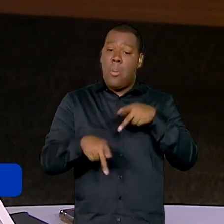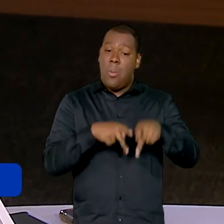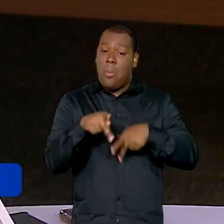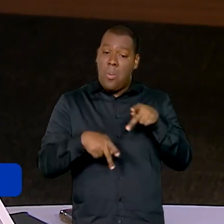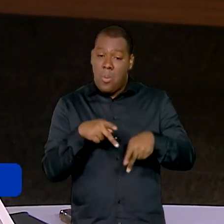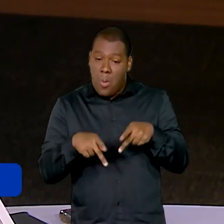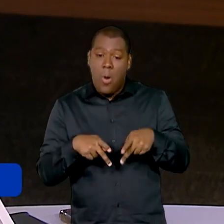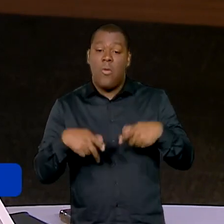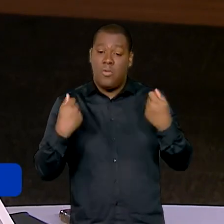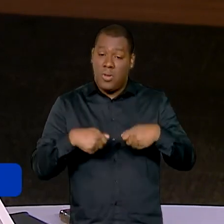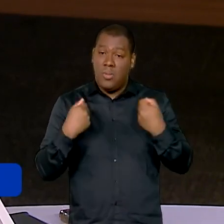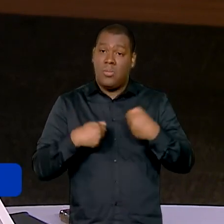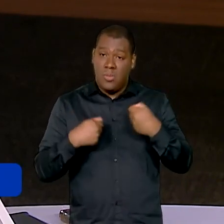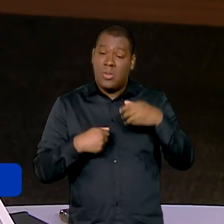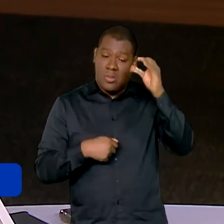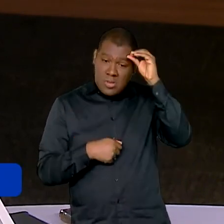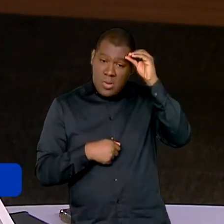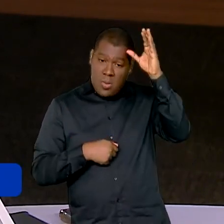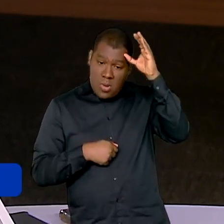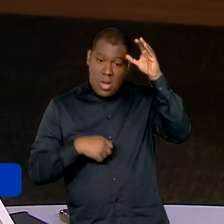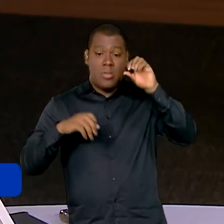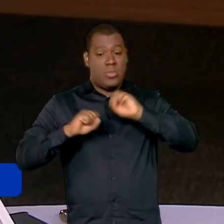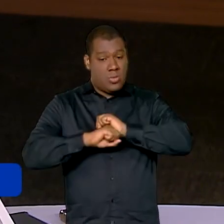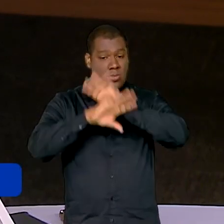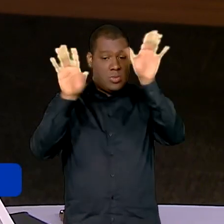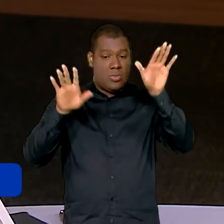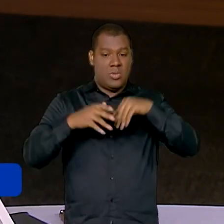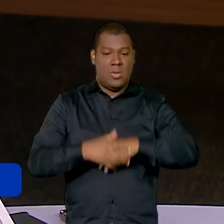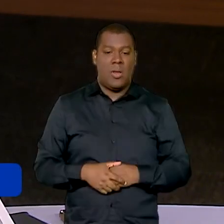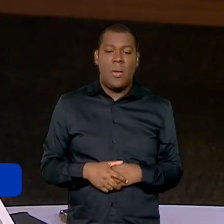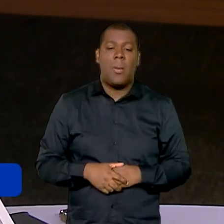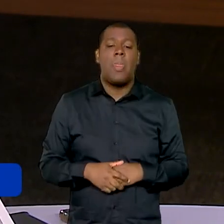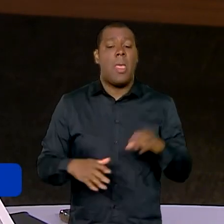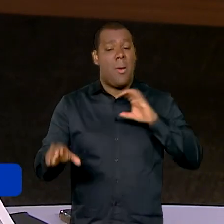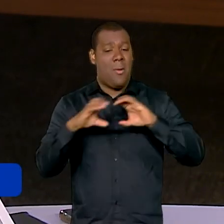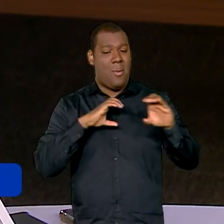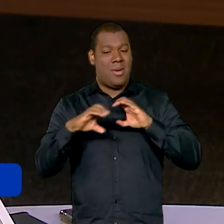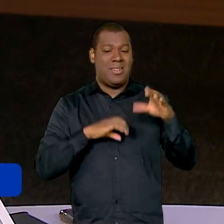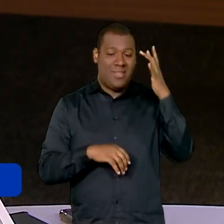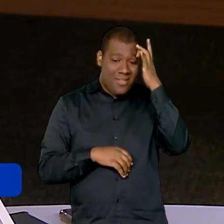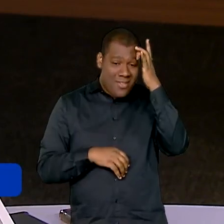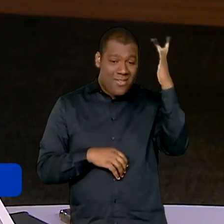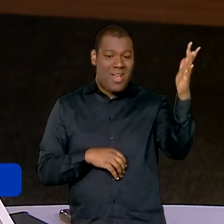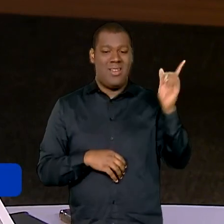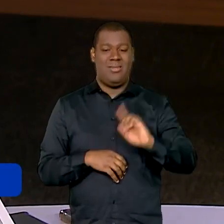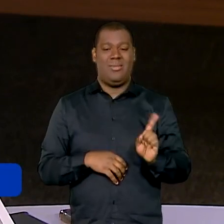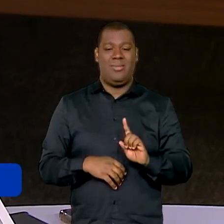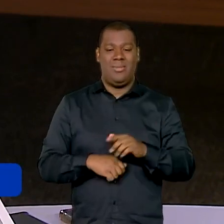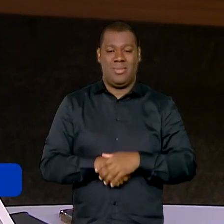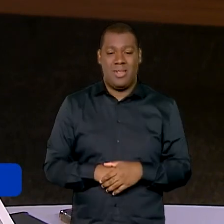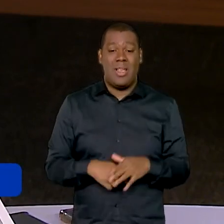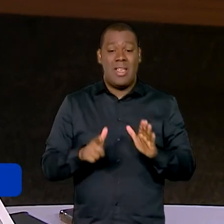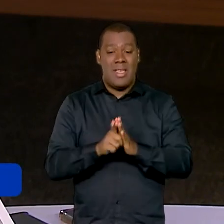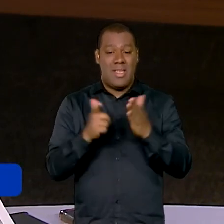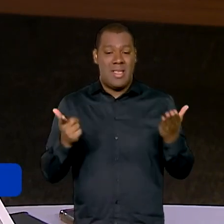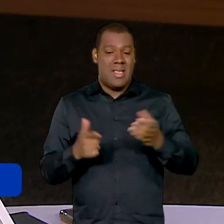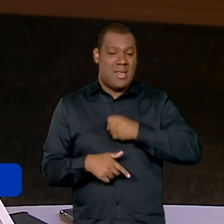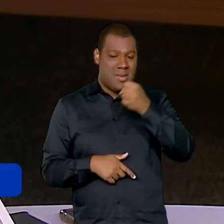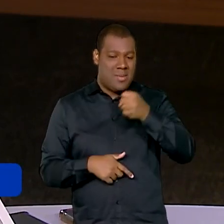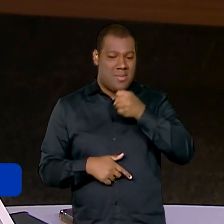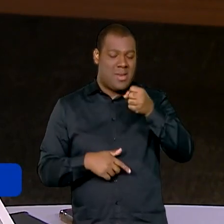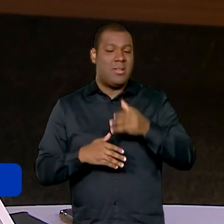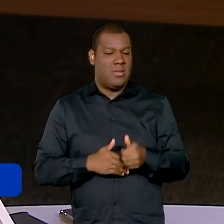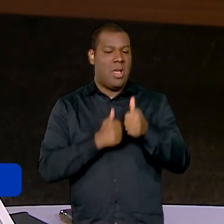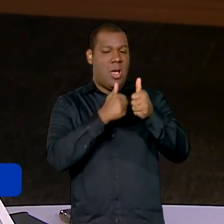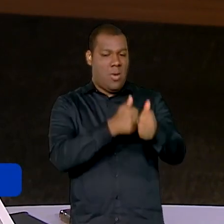usar aquele serviço. E não é fácil, comunicação é algo, e avaliação, eu sei que a imprensa sempre acompanha isso, e